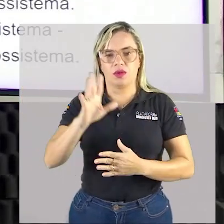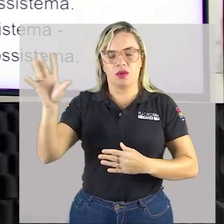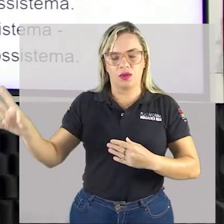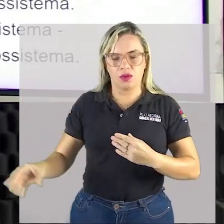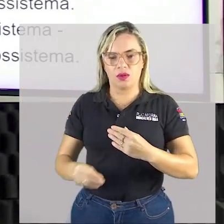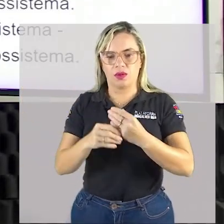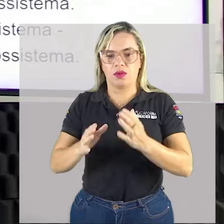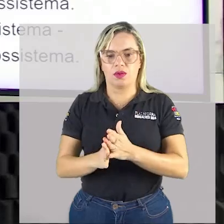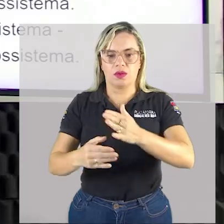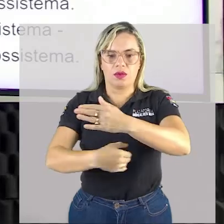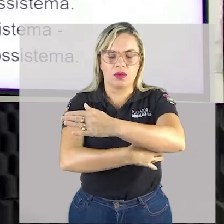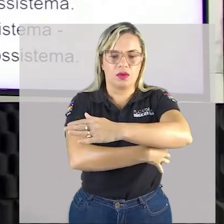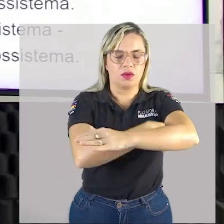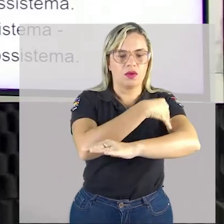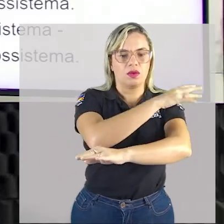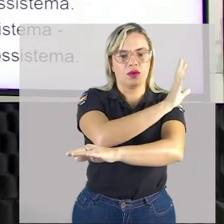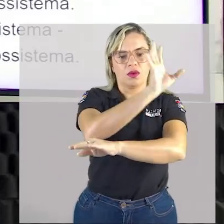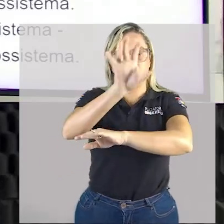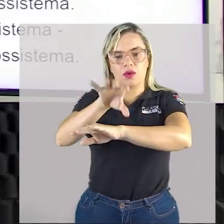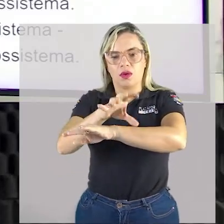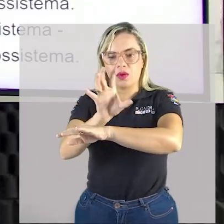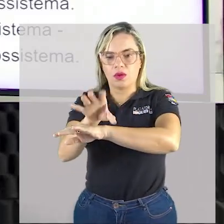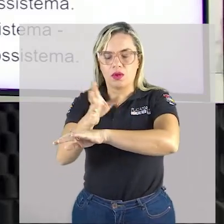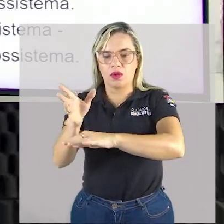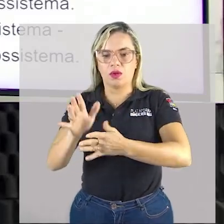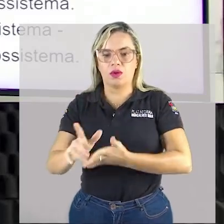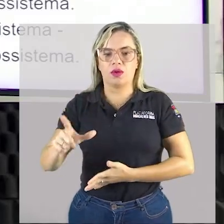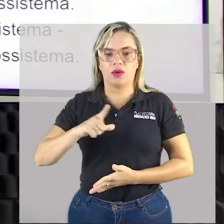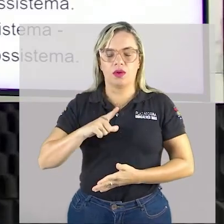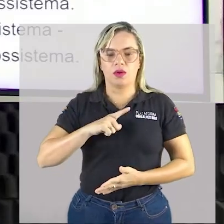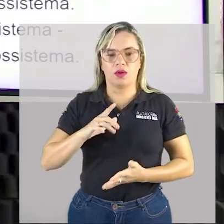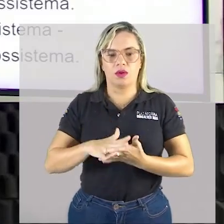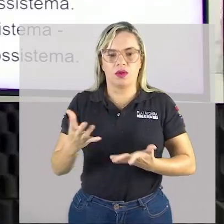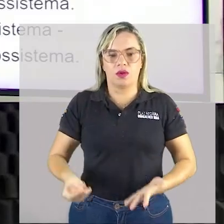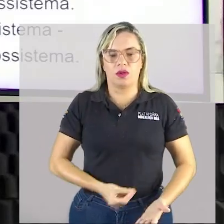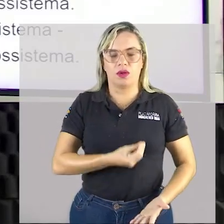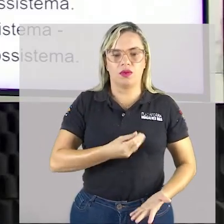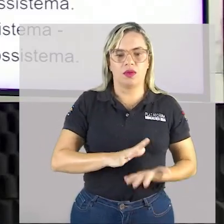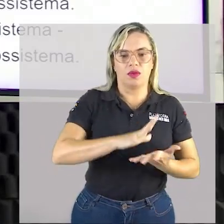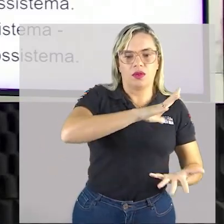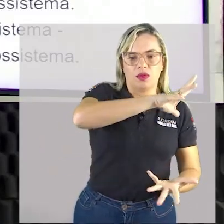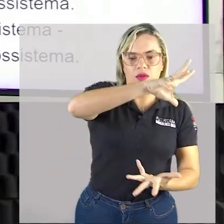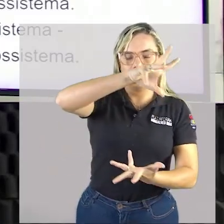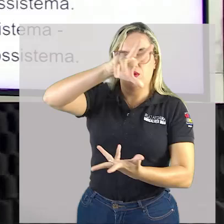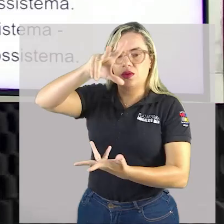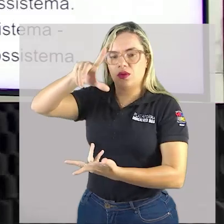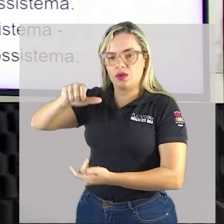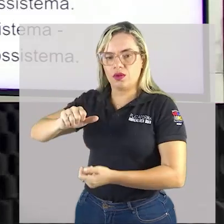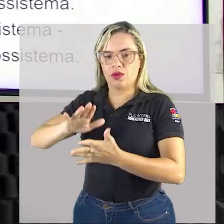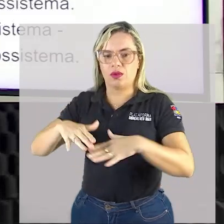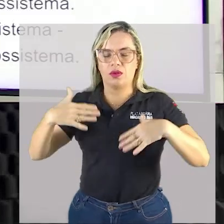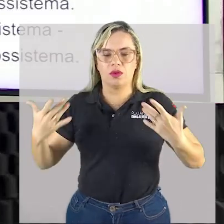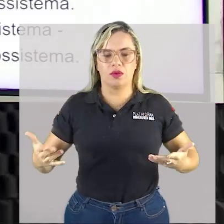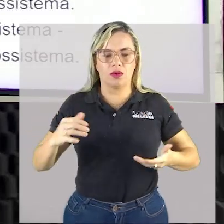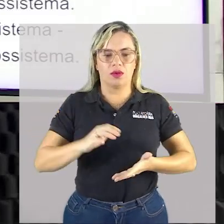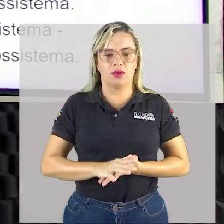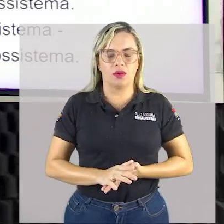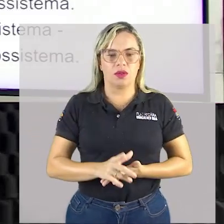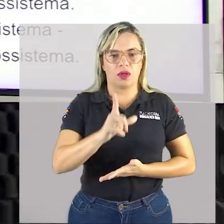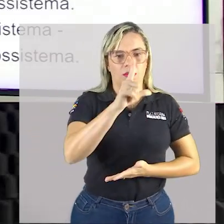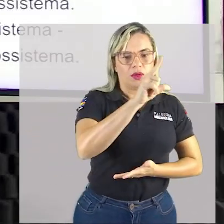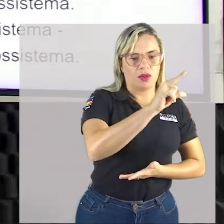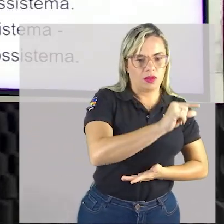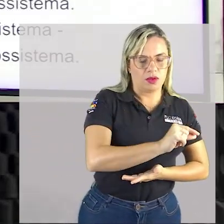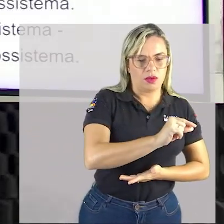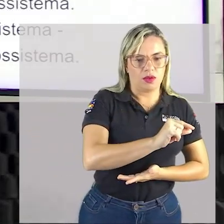junto comunidades, eu tenho ecossistema. Quando eu junto ecossistemas, eu tenho a biosfera. Então eu vi da coisa